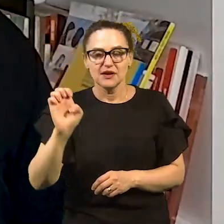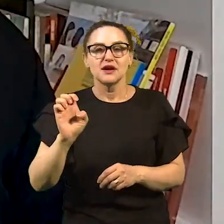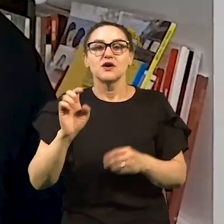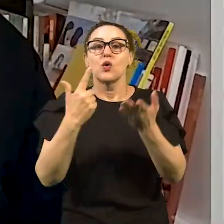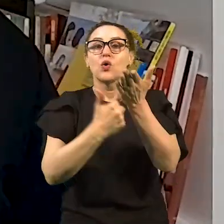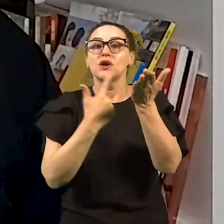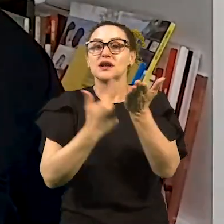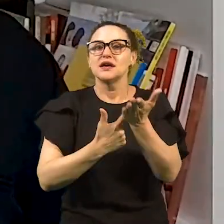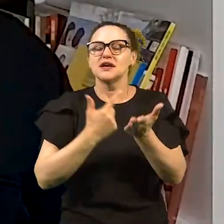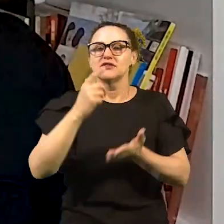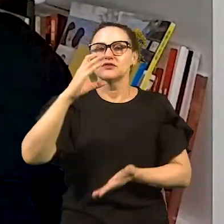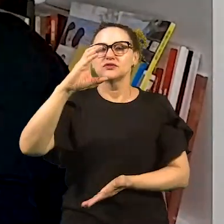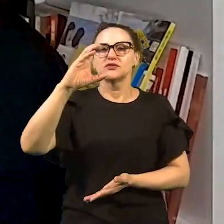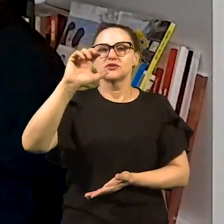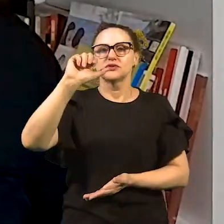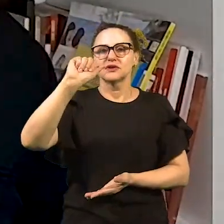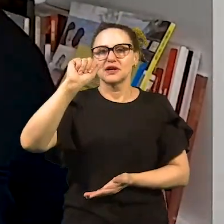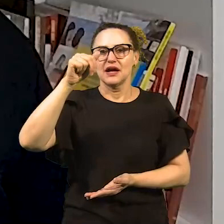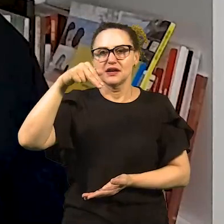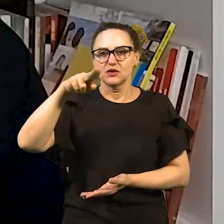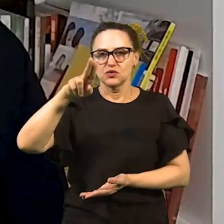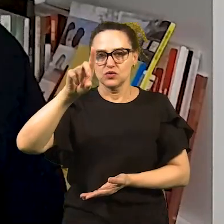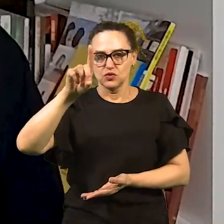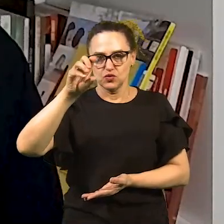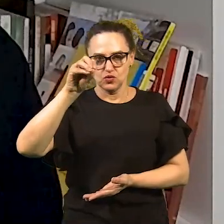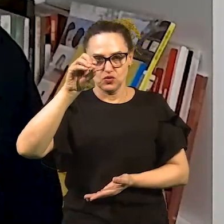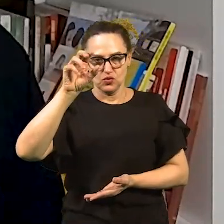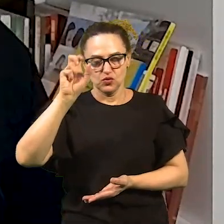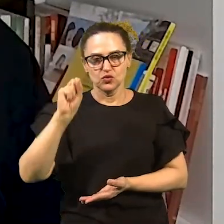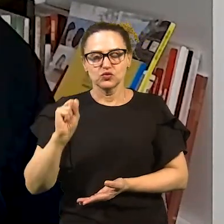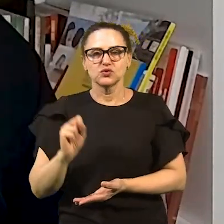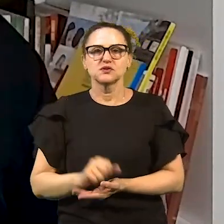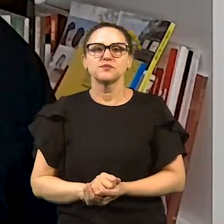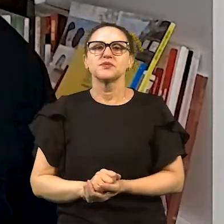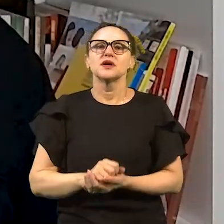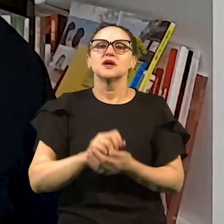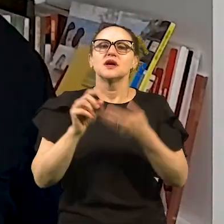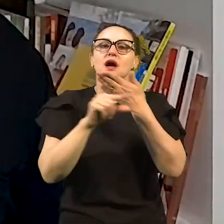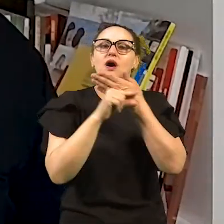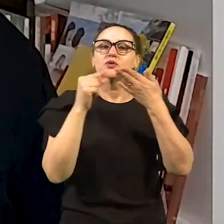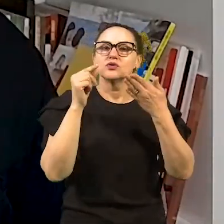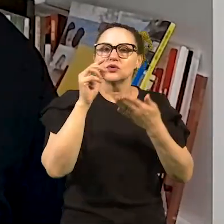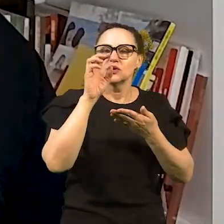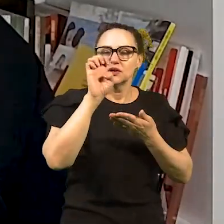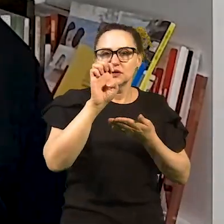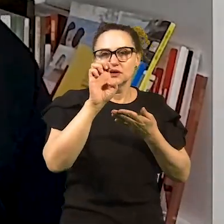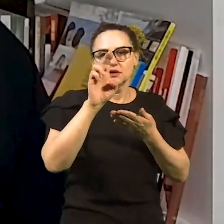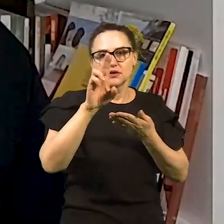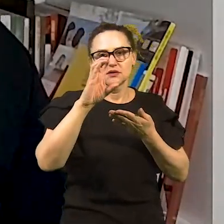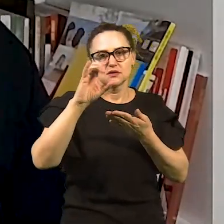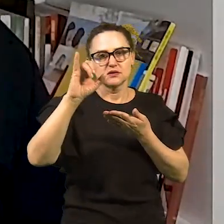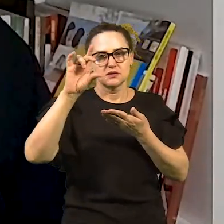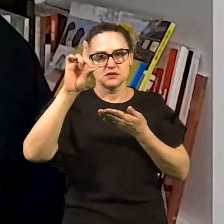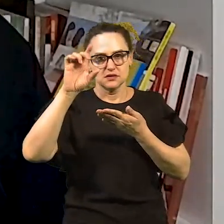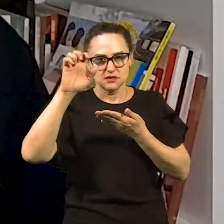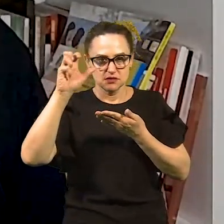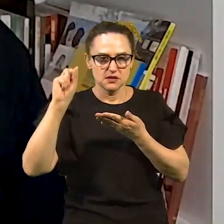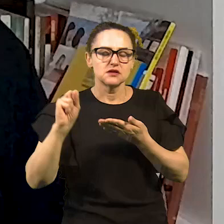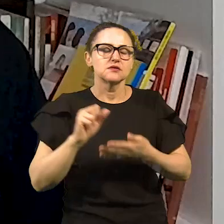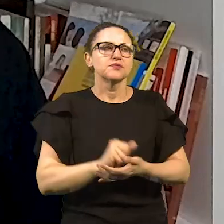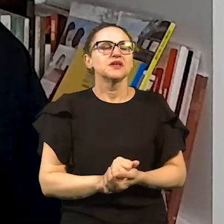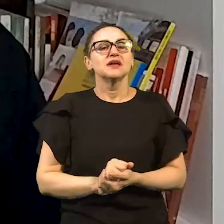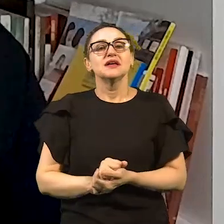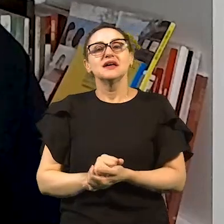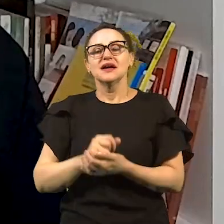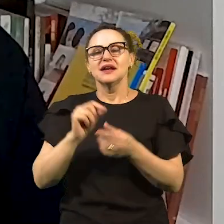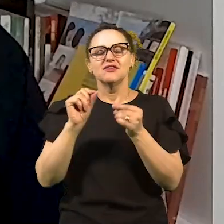Canudos, Diários de uma Expedição, do Euclides da Cunha. Esse é o livro primeiro que ele faz enquanto ele está acompanhando mesmo a expedição,